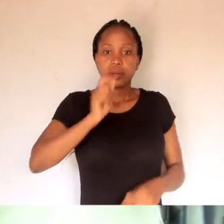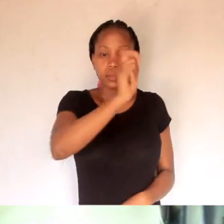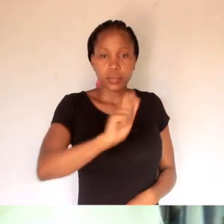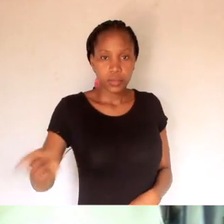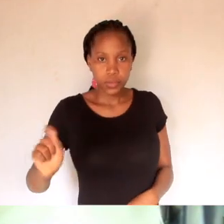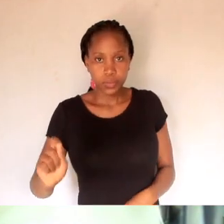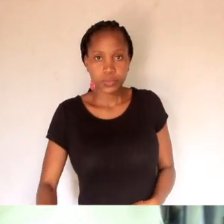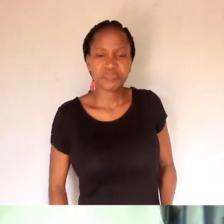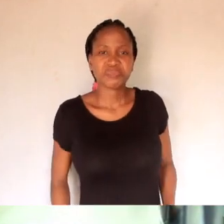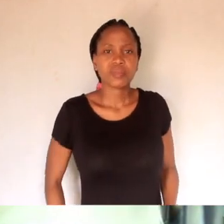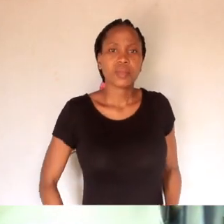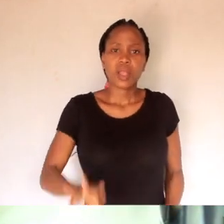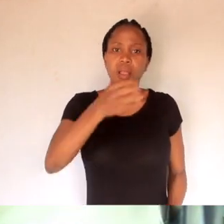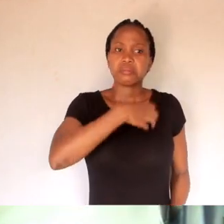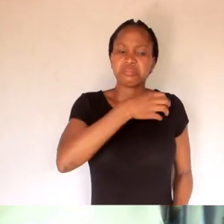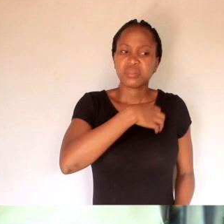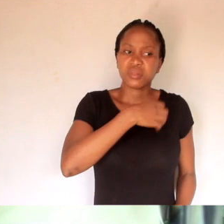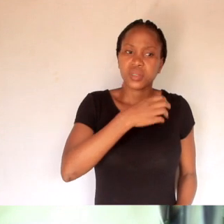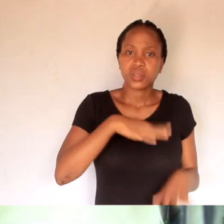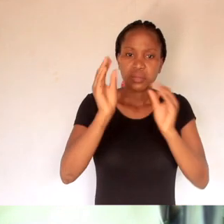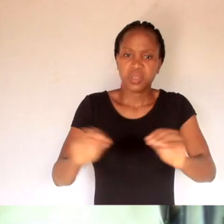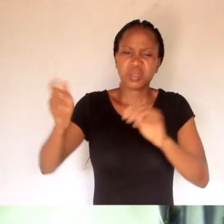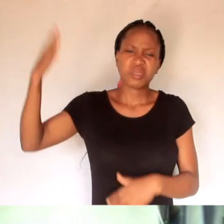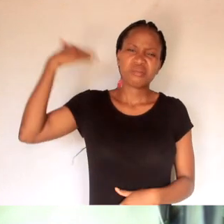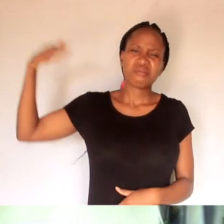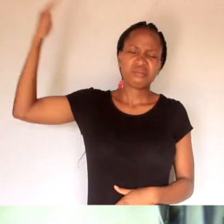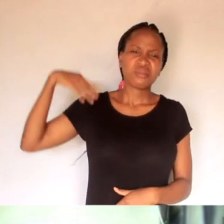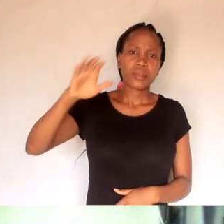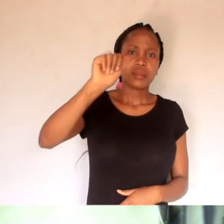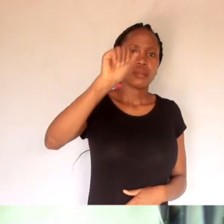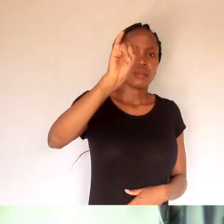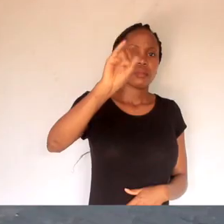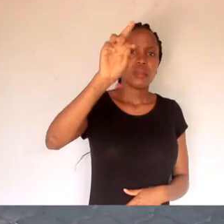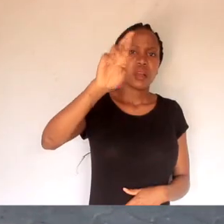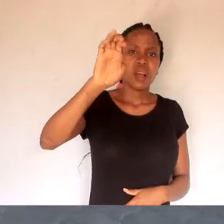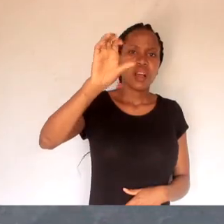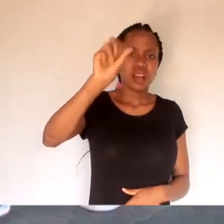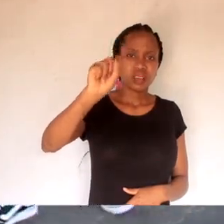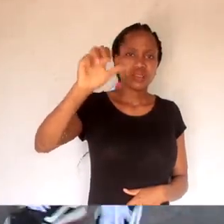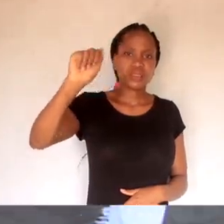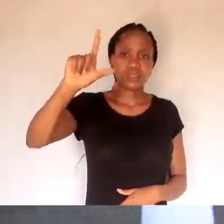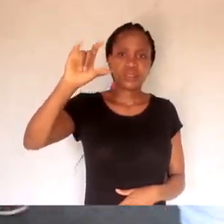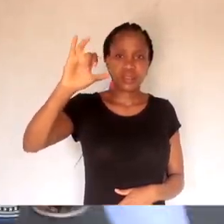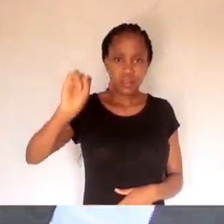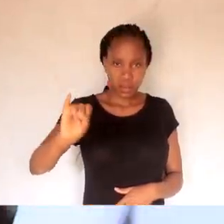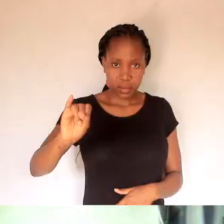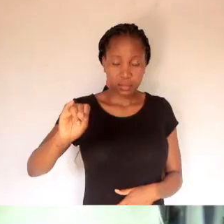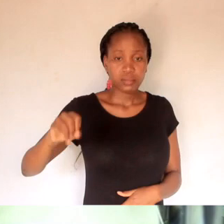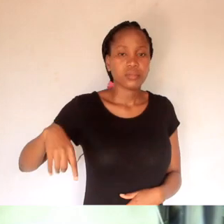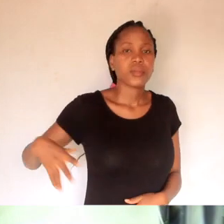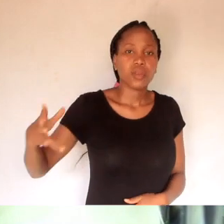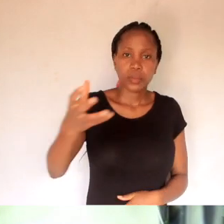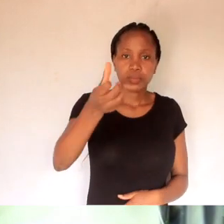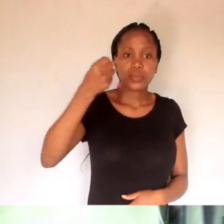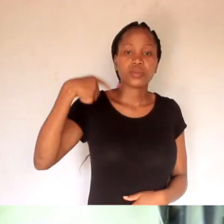o Dr. Aires Ali era ministro da Educação, conseguimos que fosse agendado o acesso à educação para pessoas com deficiência